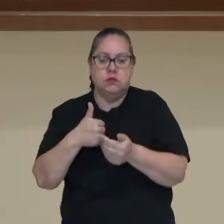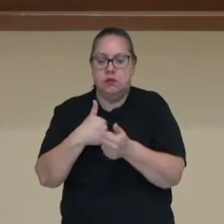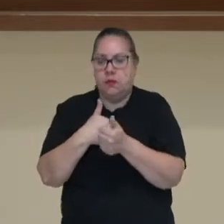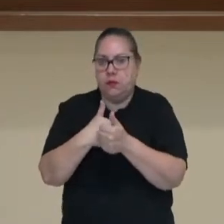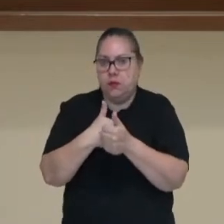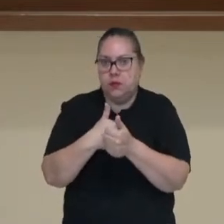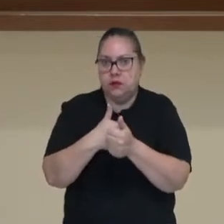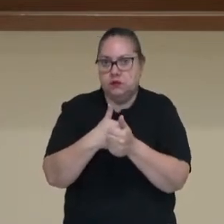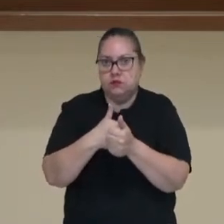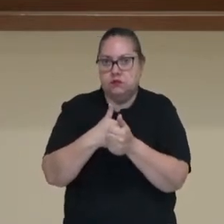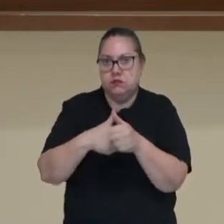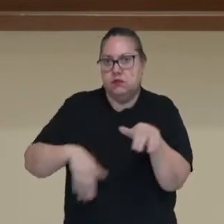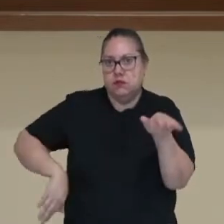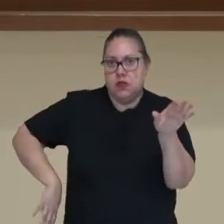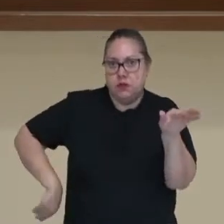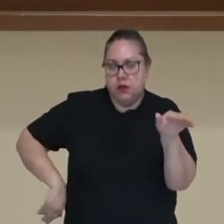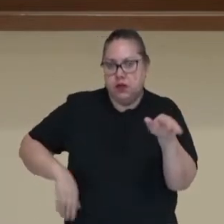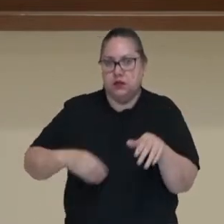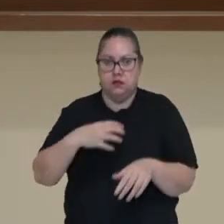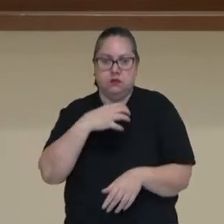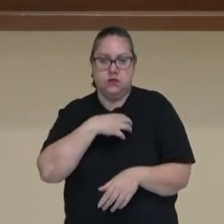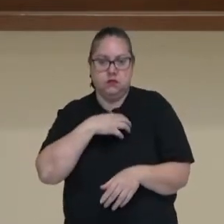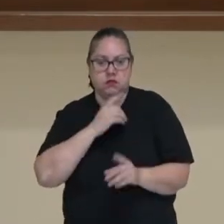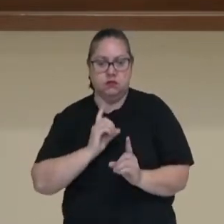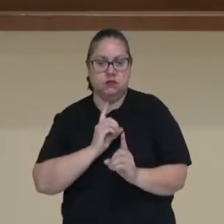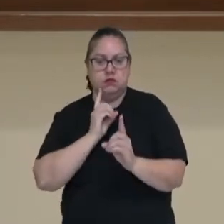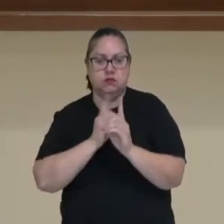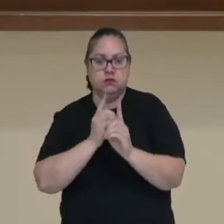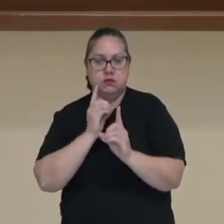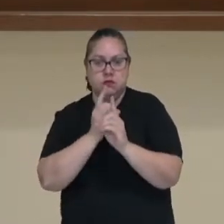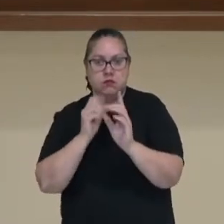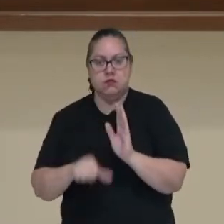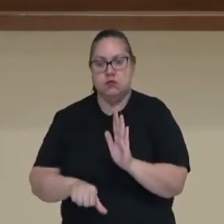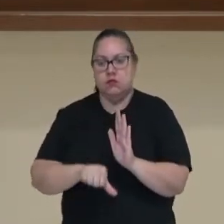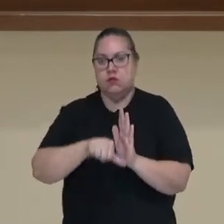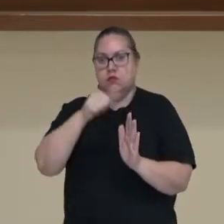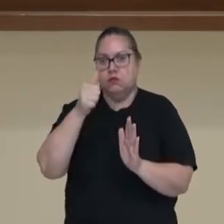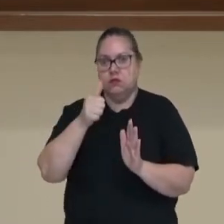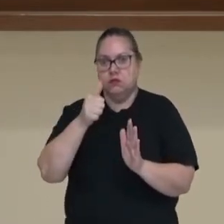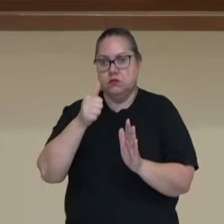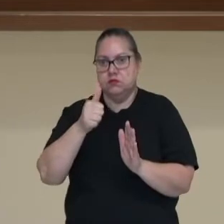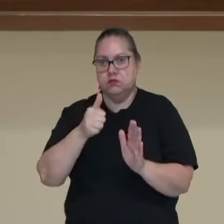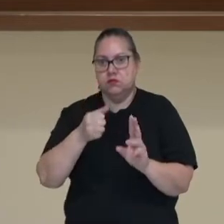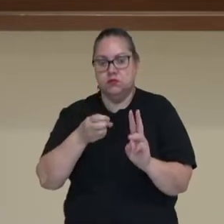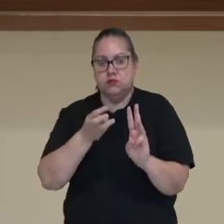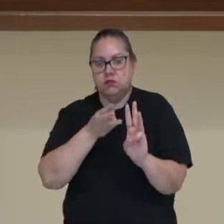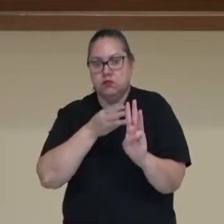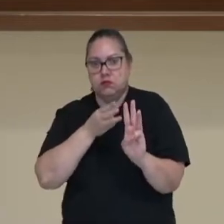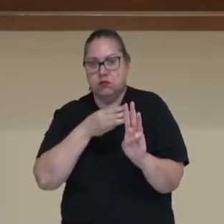litoral, então, baiano, encontram os primeiros nativos,